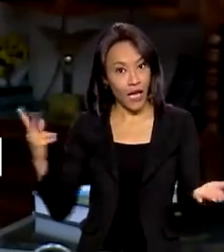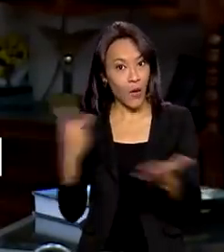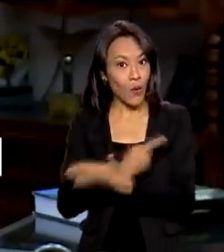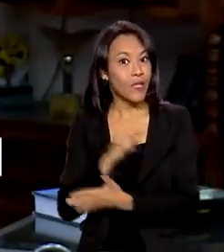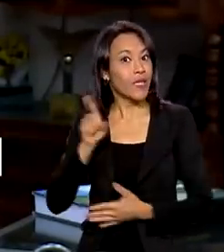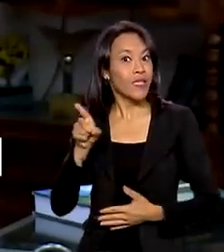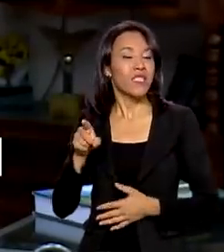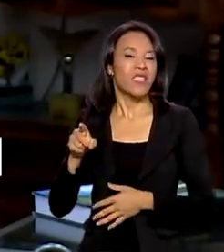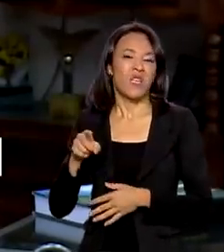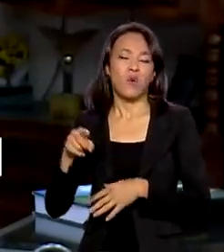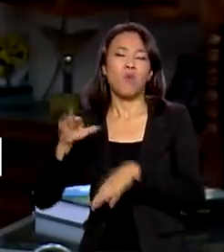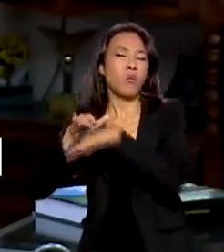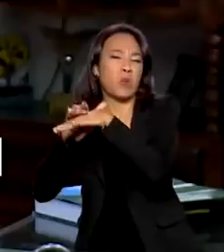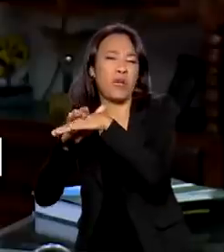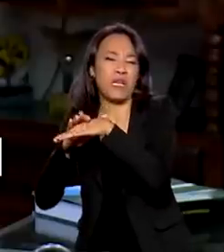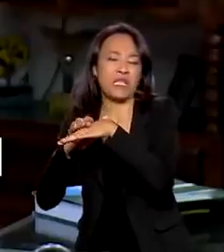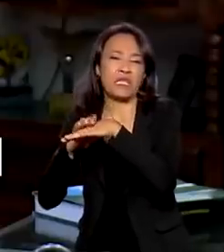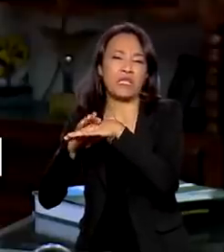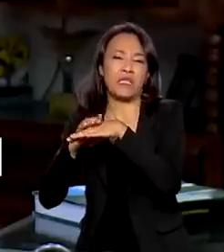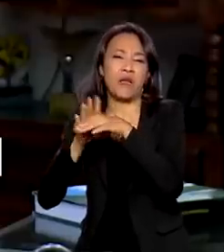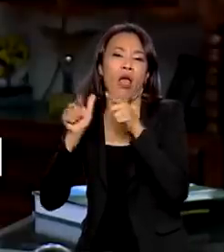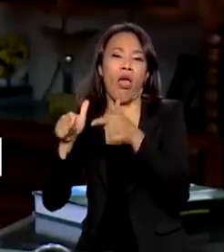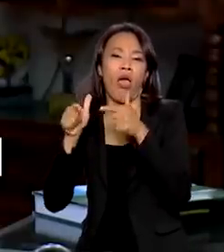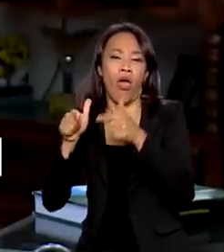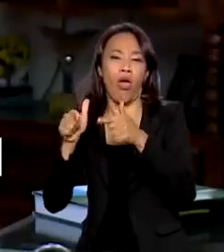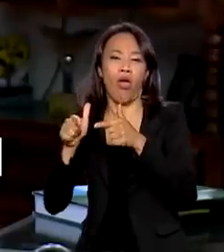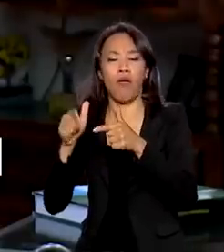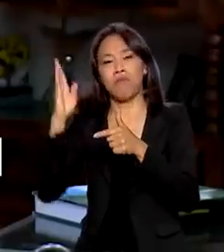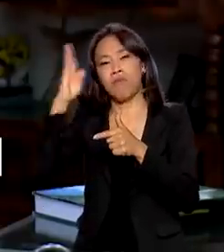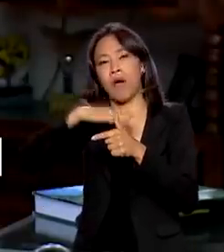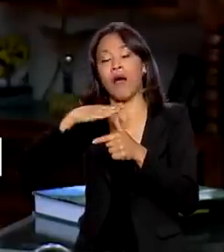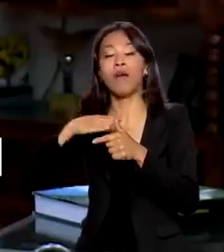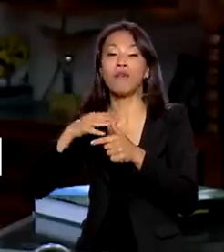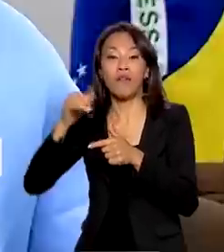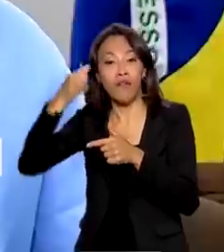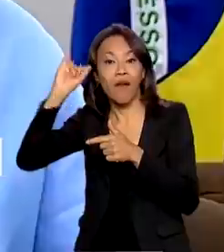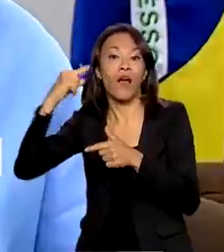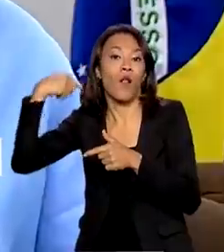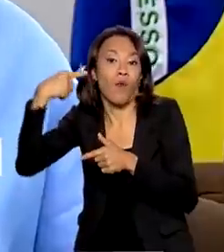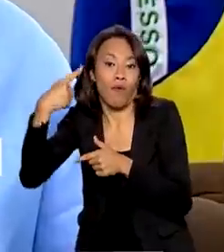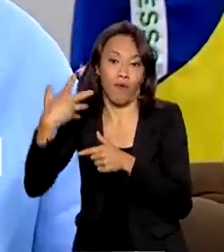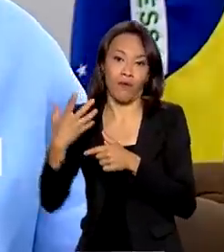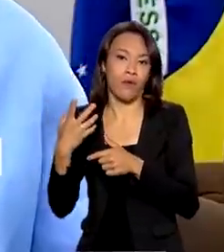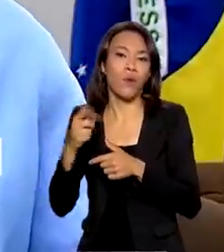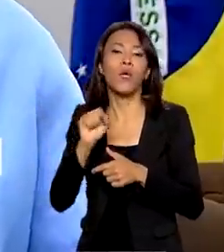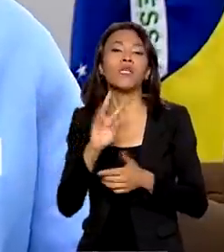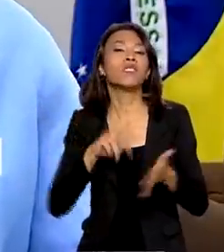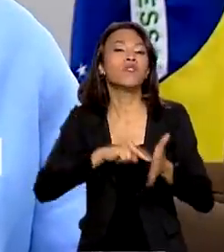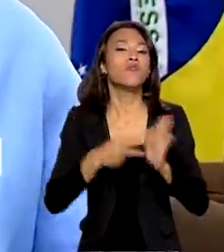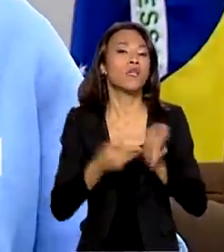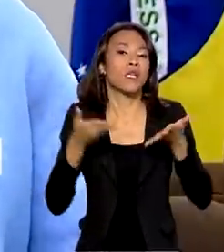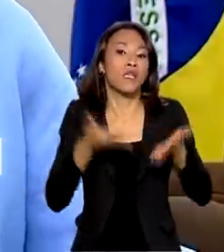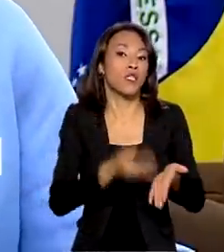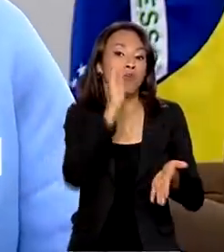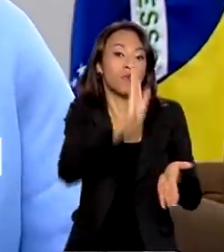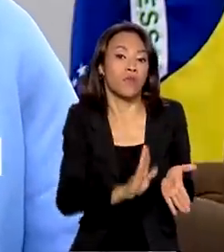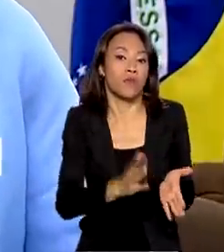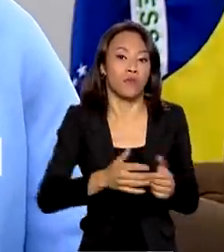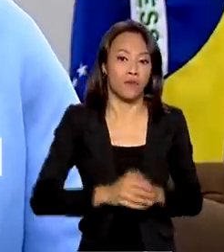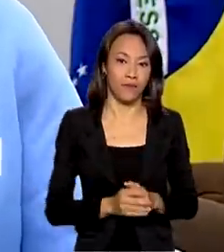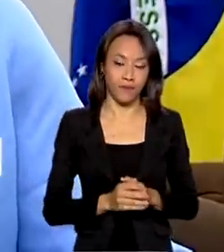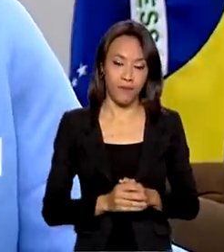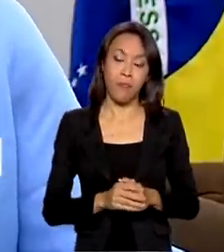isolados do salário do mal da vaca louca que que é isso demonstra sobre o nosso setor agropecuário e olha eu acho que isso é bom